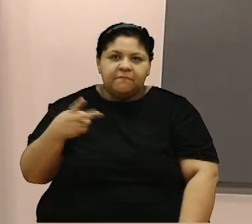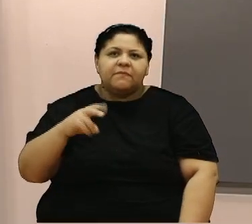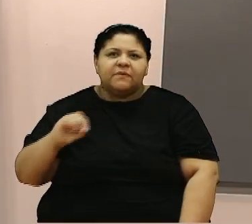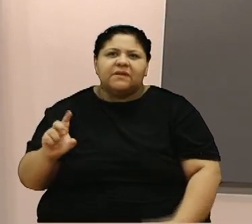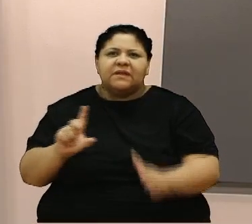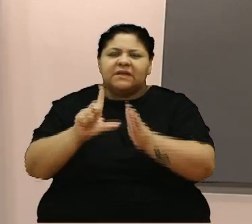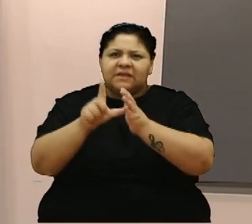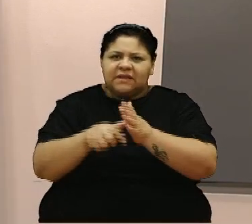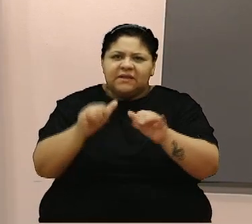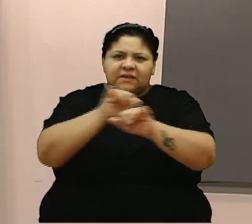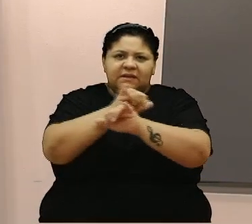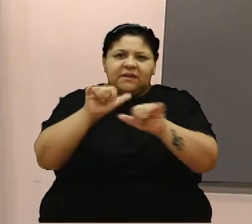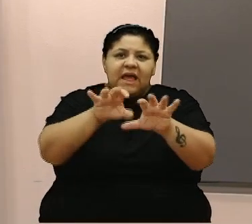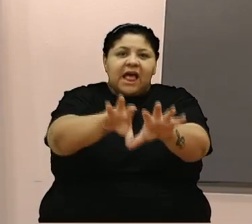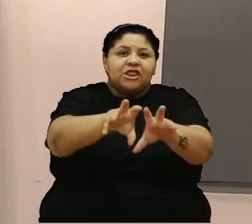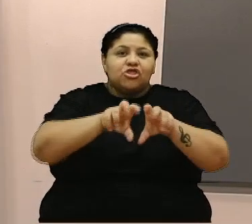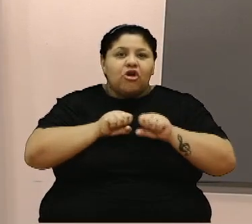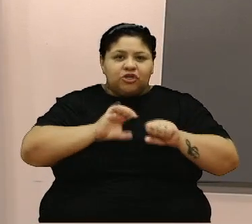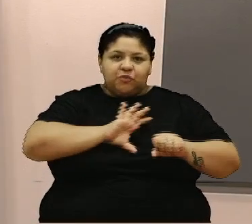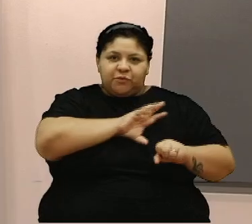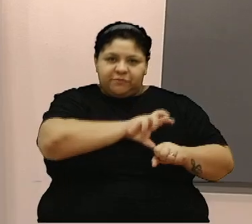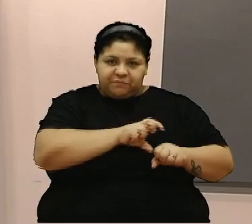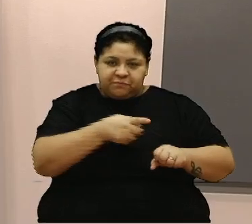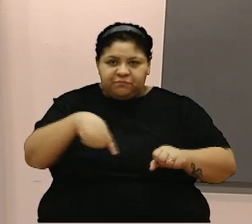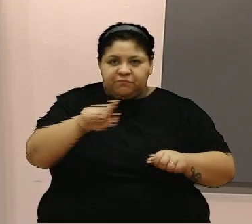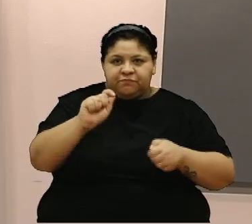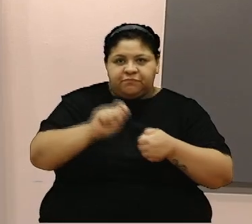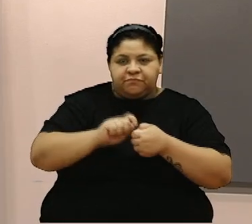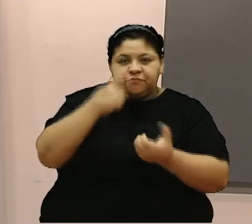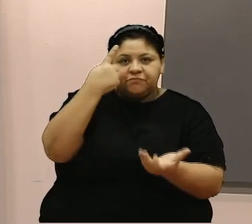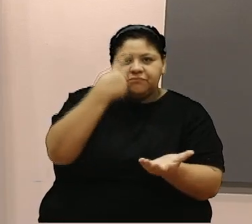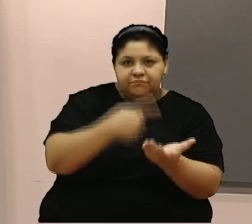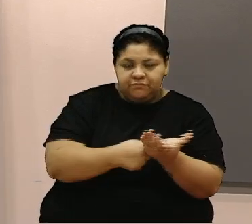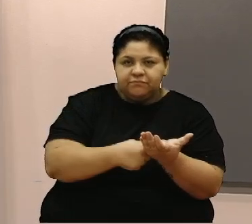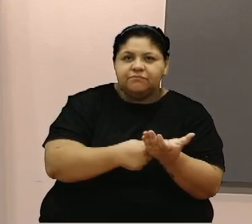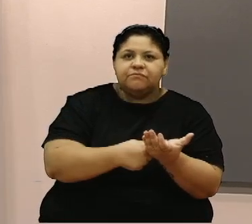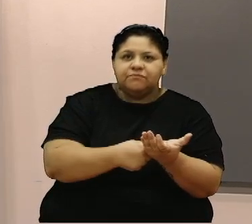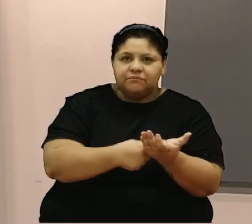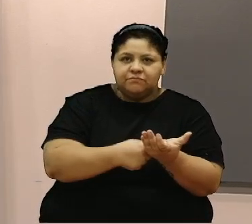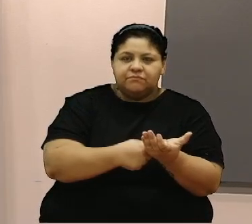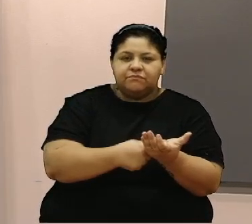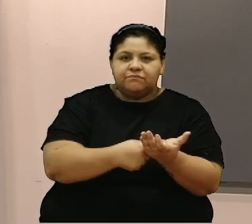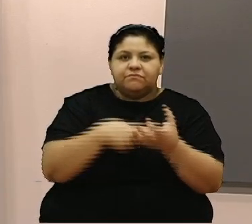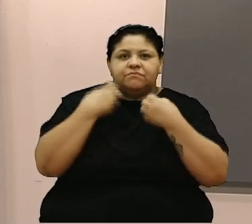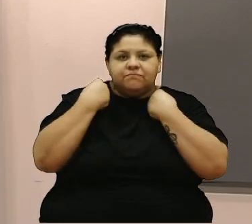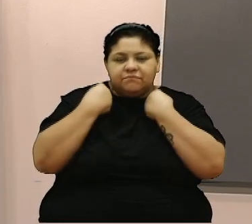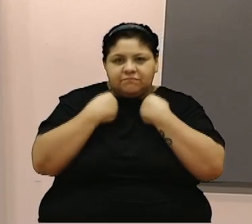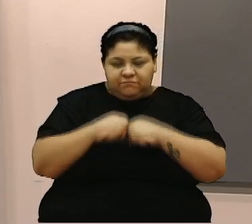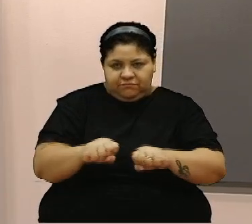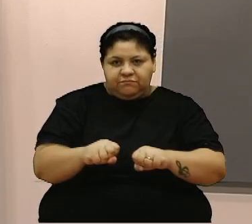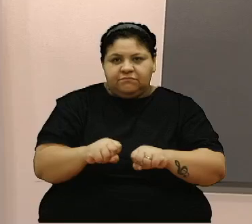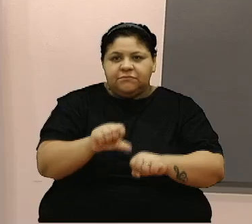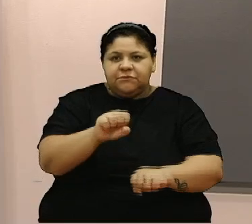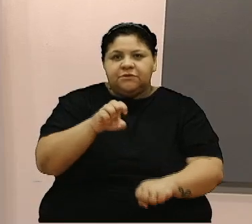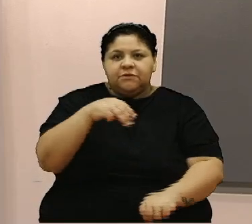da campanha Adote por Amor, nós fizemos um acordo com a secretaria, com a